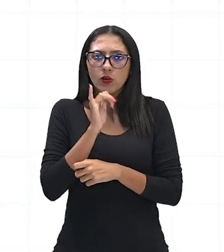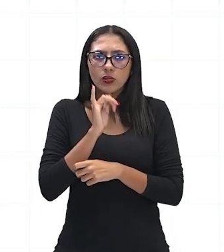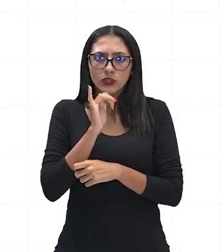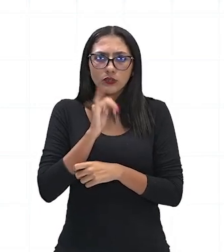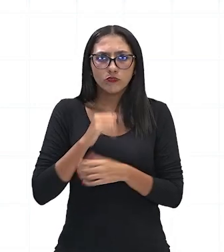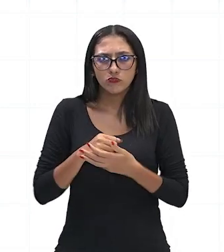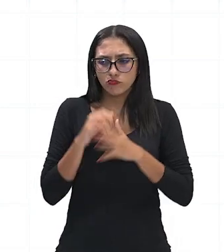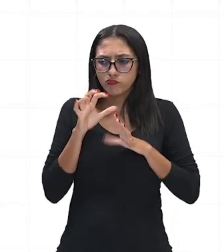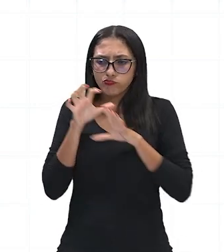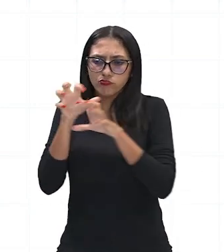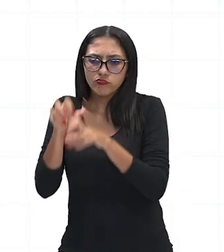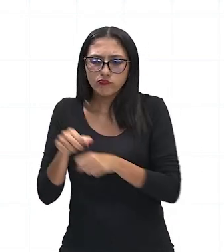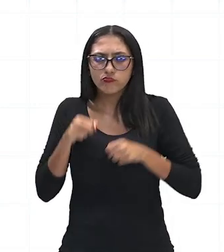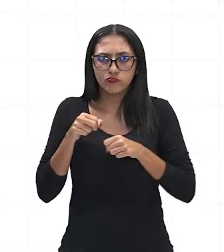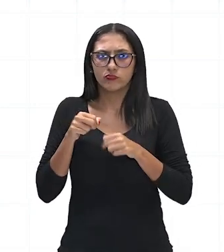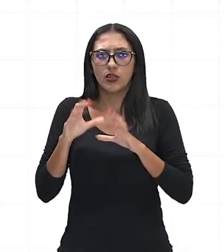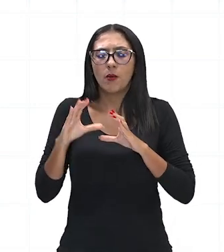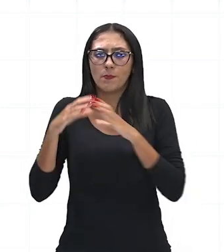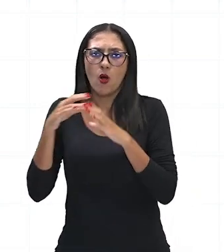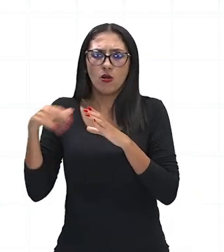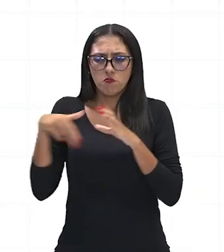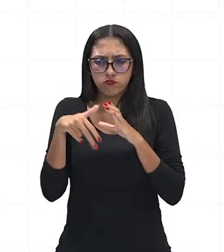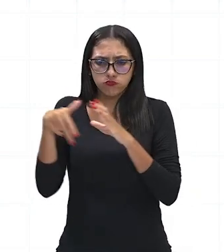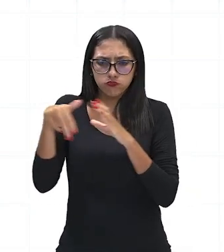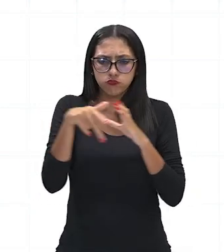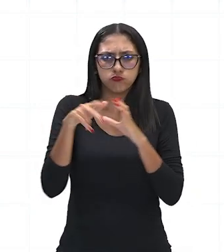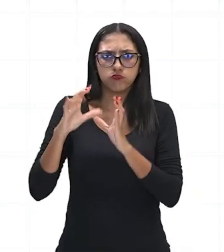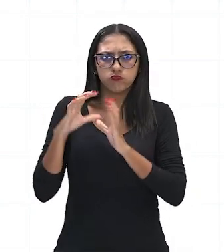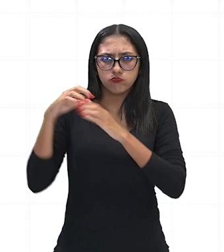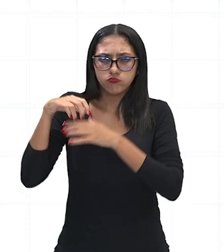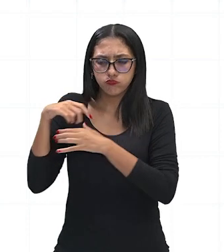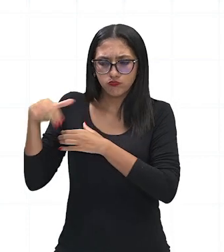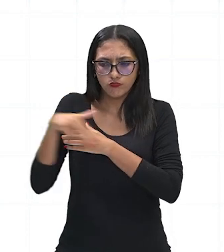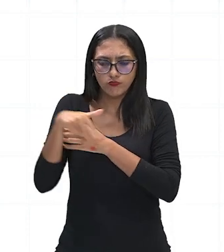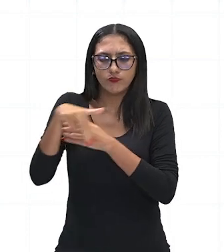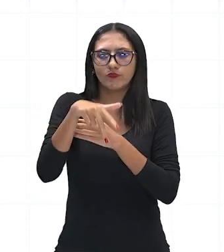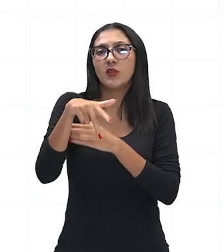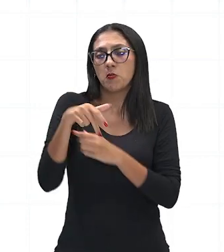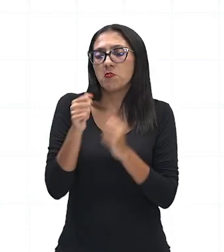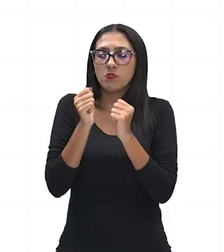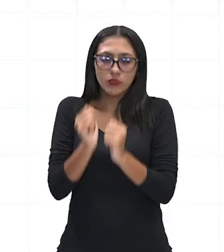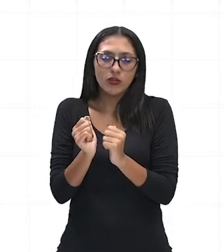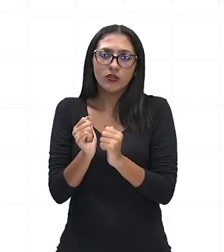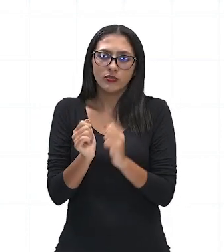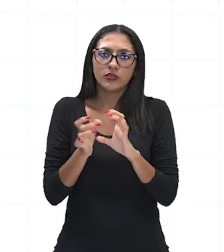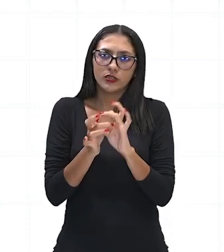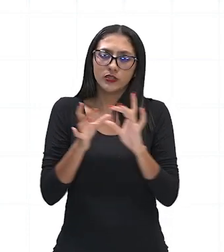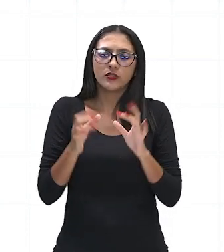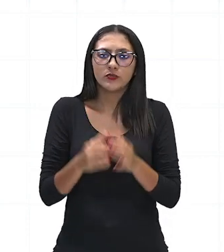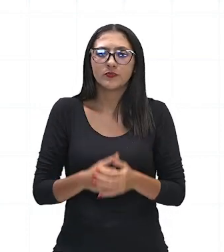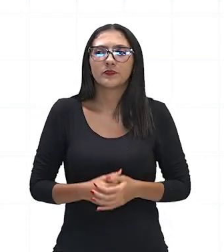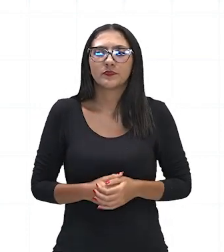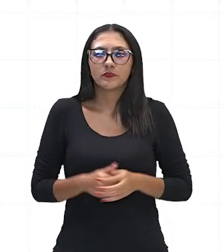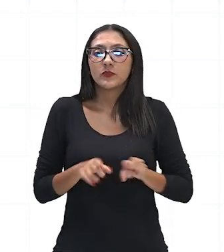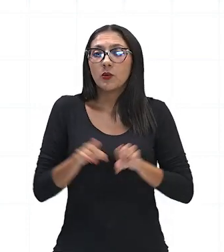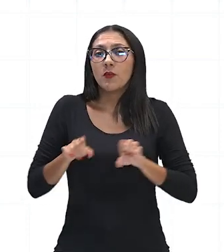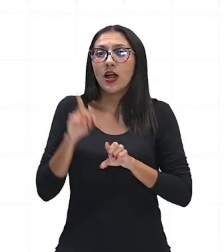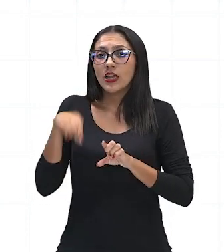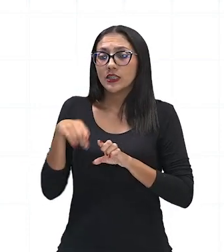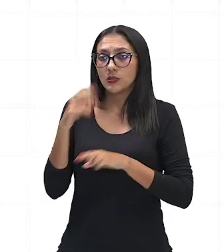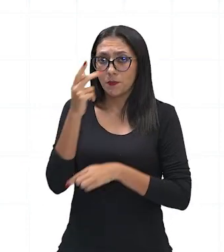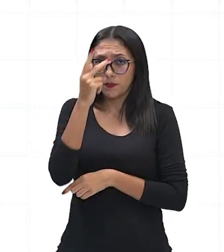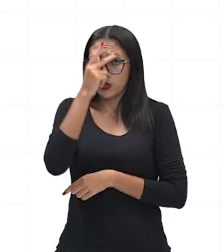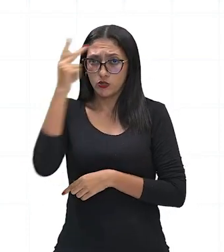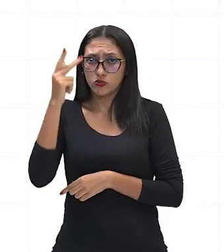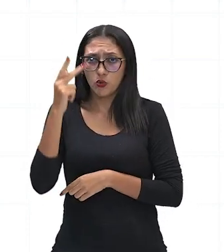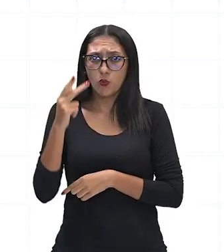segure a bola, né, e ande com a bola e corra com a bola ali no campo. No caso, essa pessoa que tem a posse da